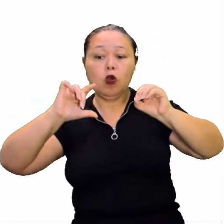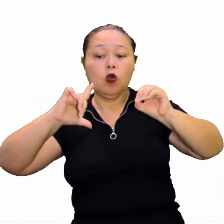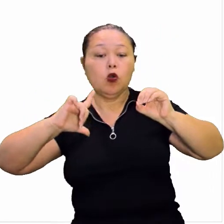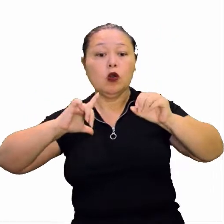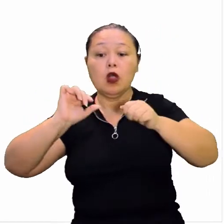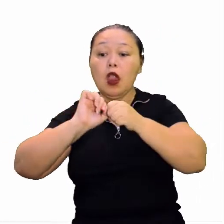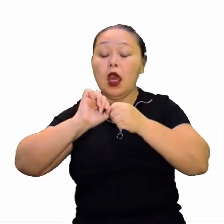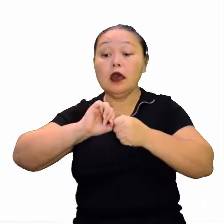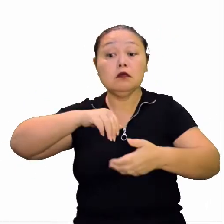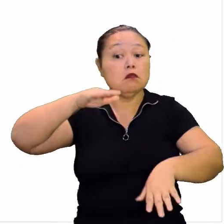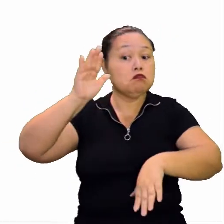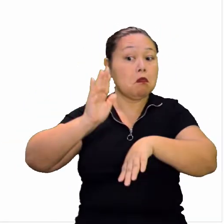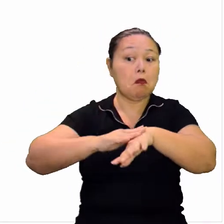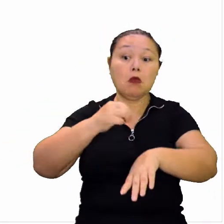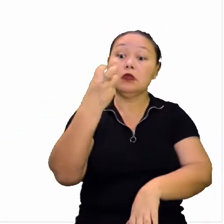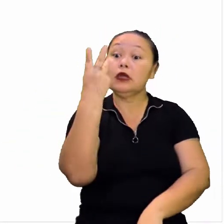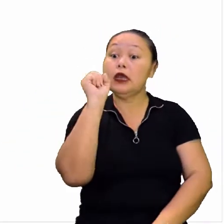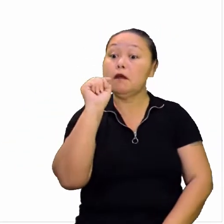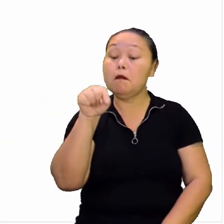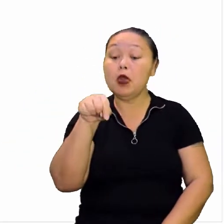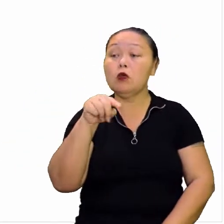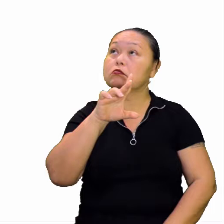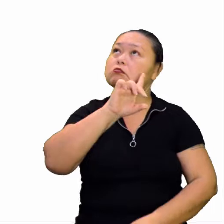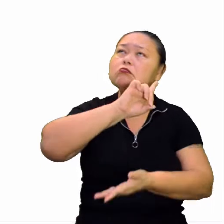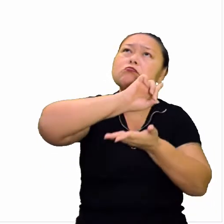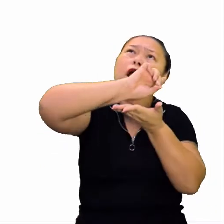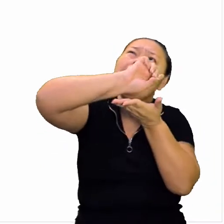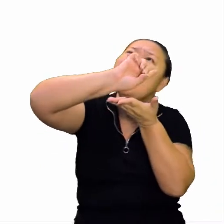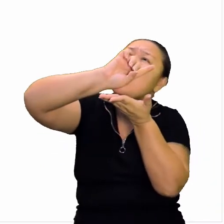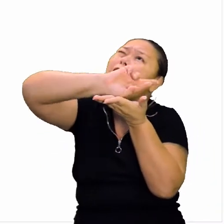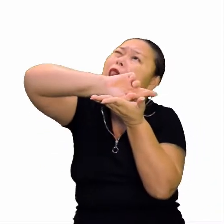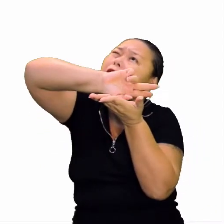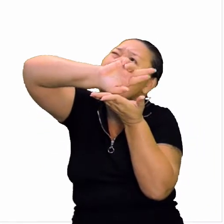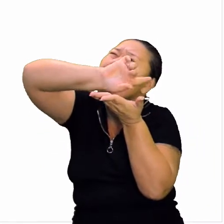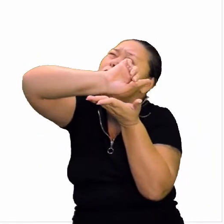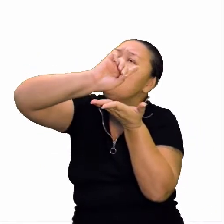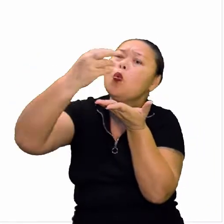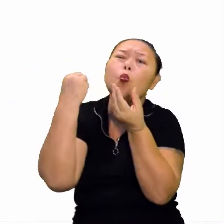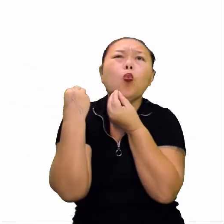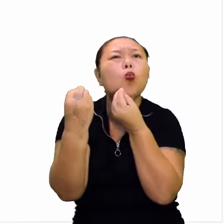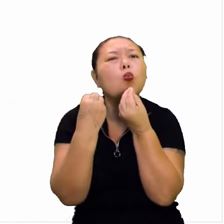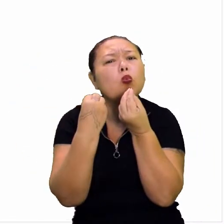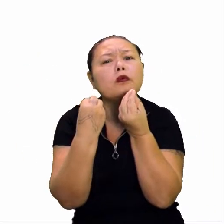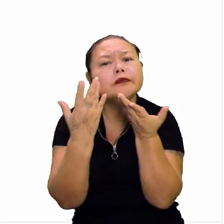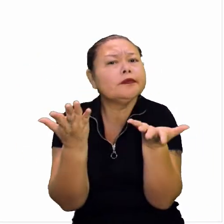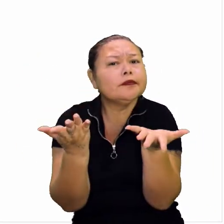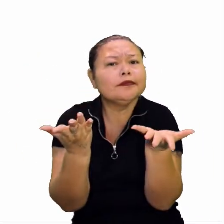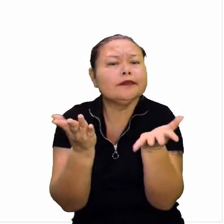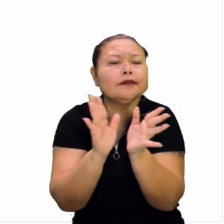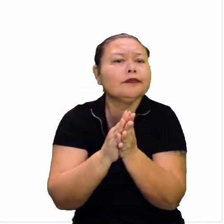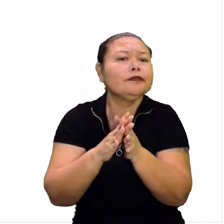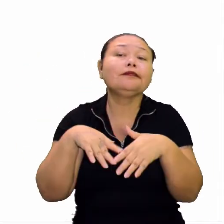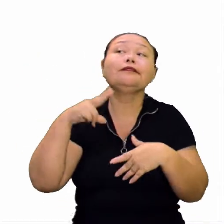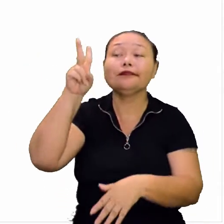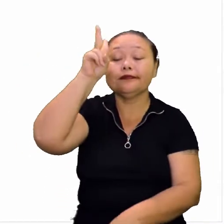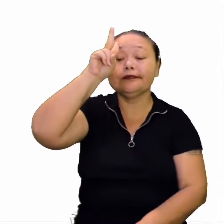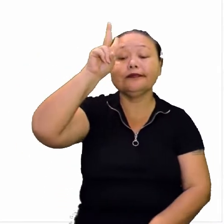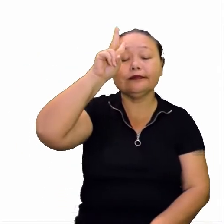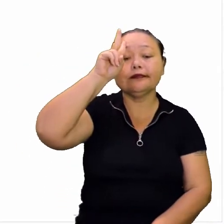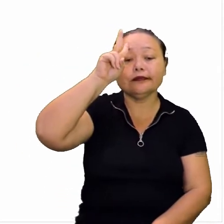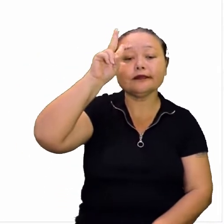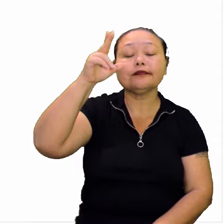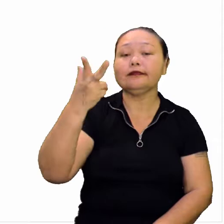mais de 3.000 deuses. Professor, como assim? Pois é. A história,